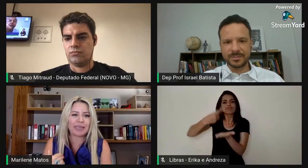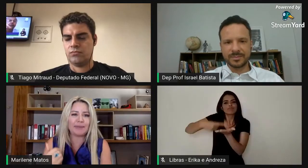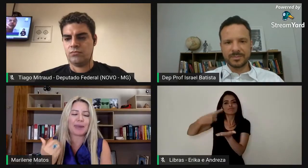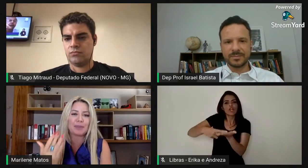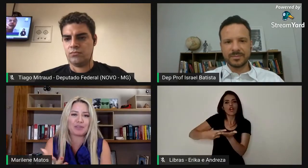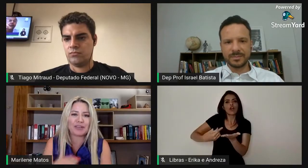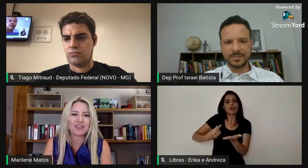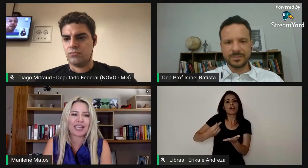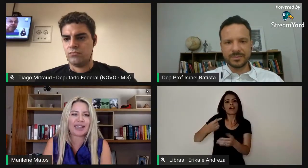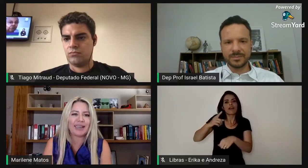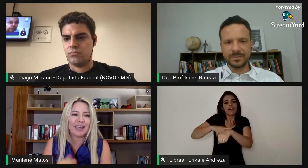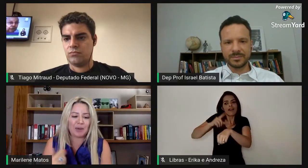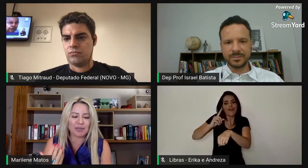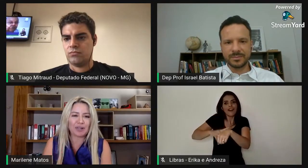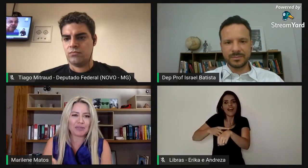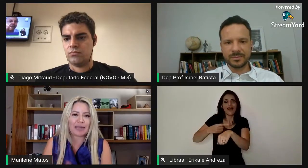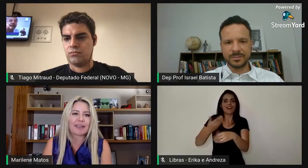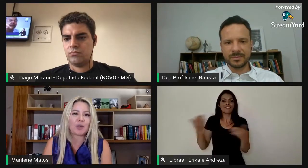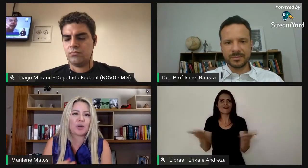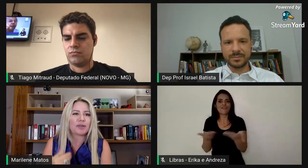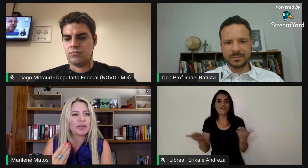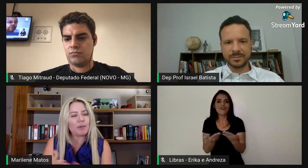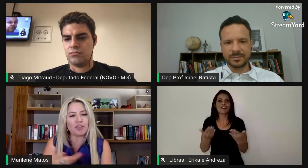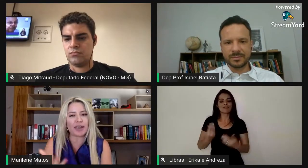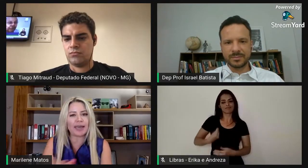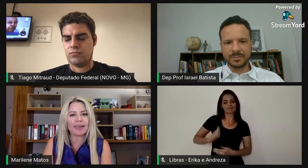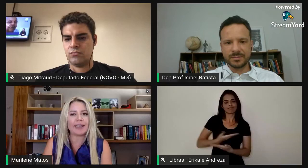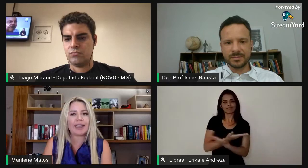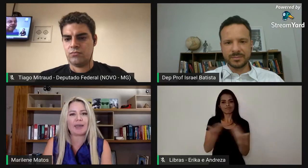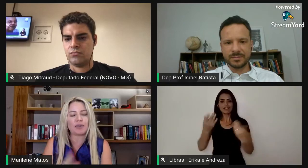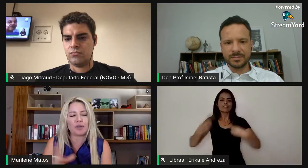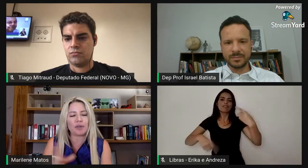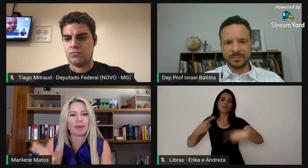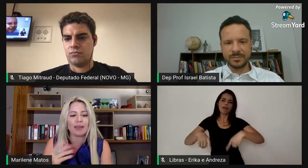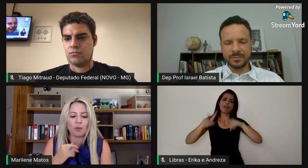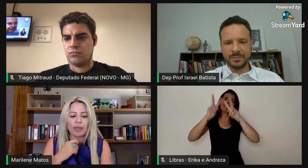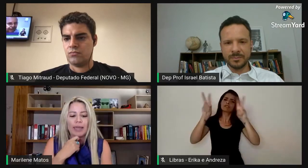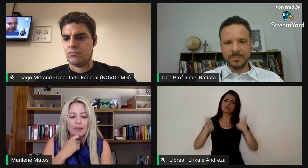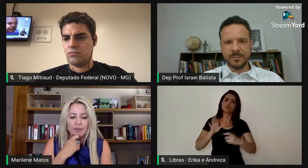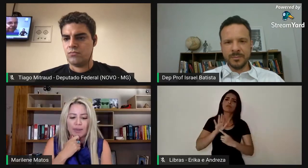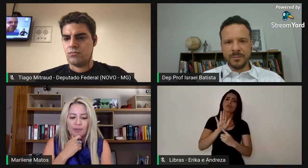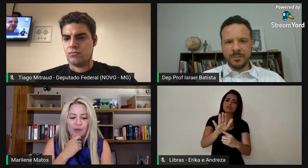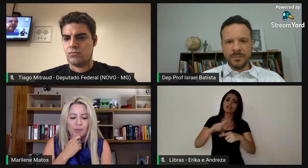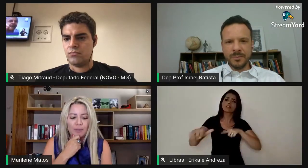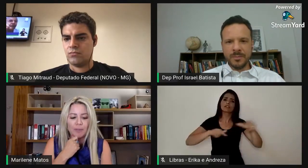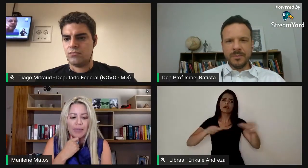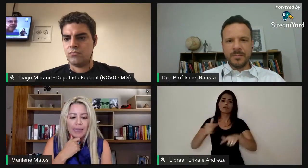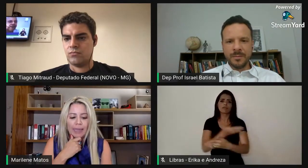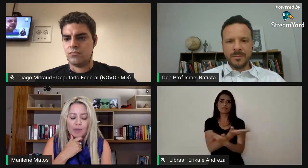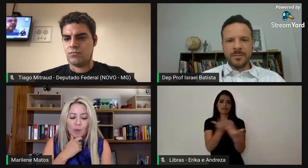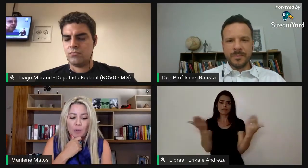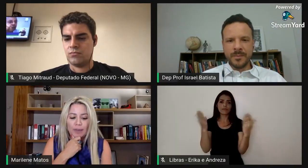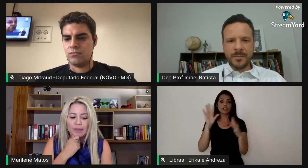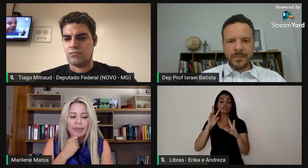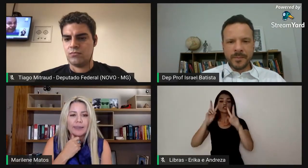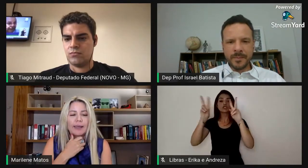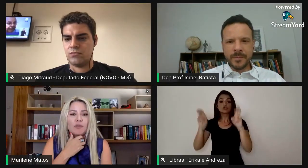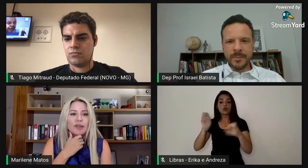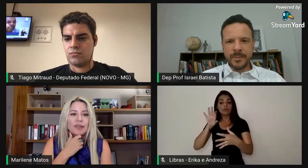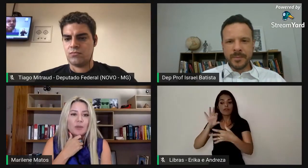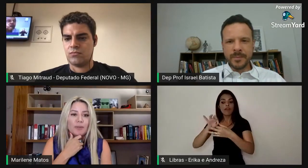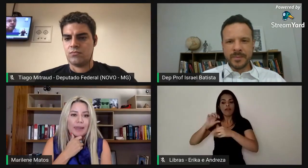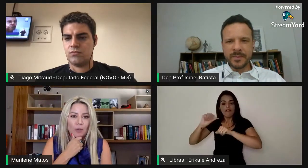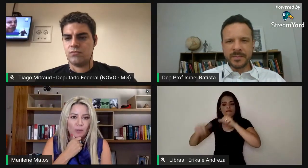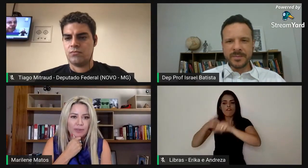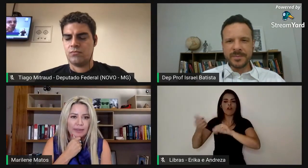um tempo aqui para privilegiar os nossos espectadores e mostrarem o seu trabalho em relação à reforma. Eu vou começar,